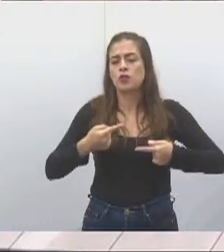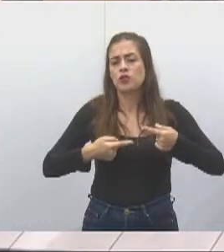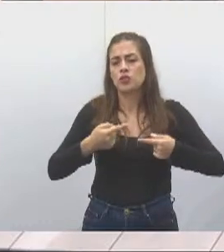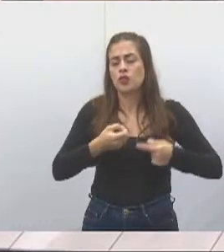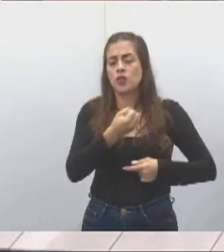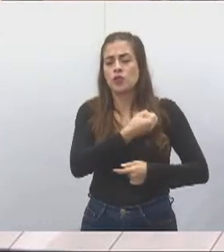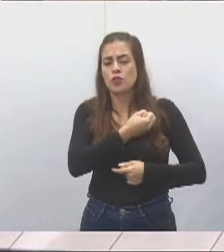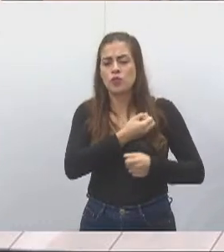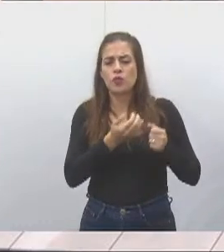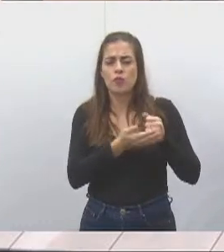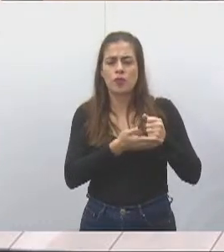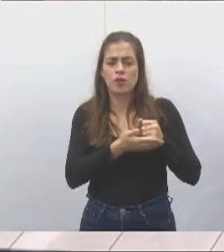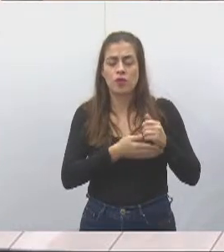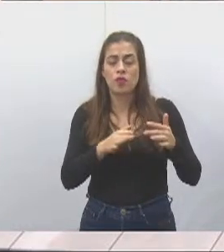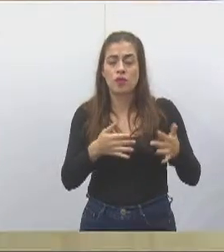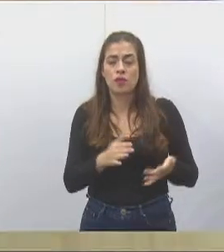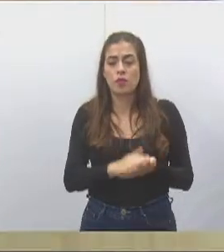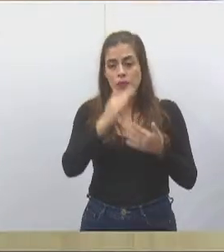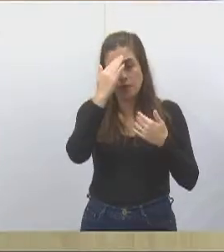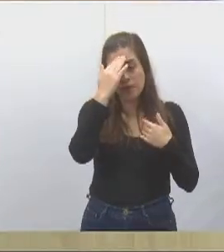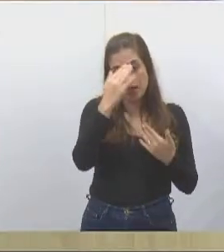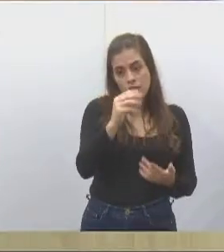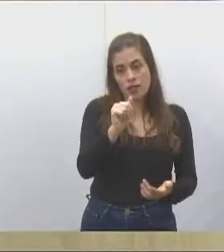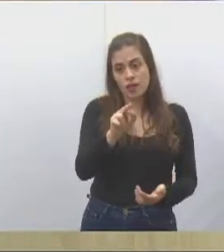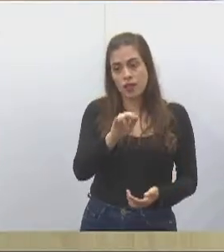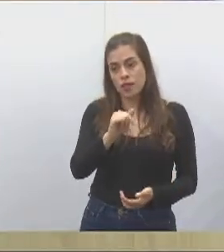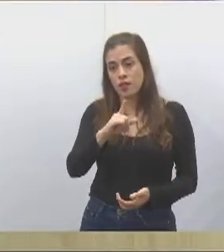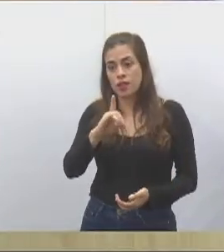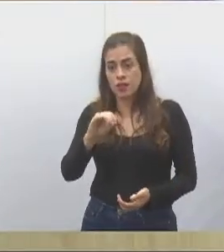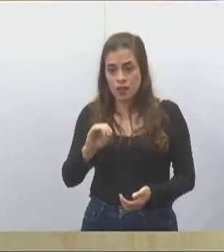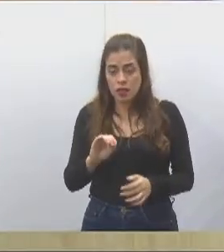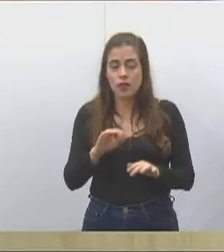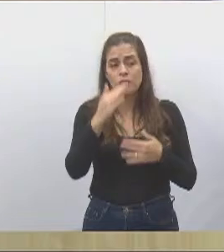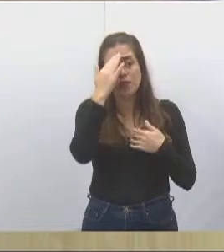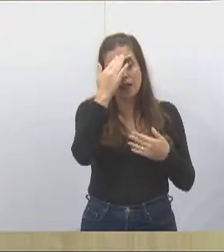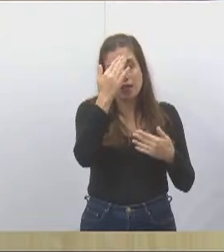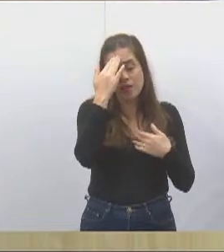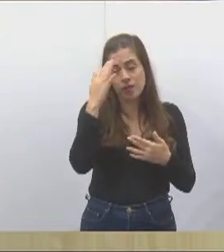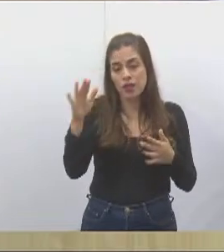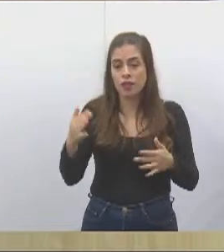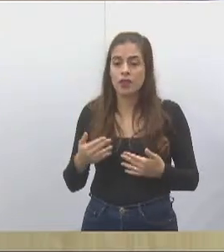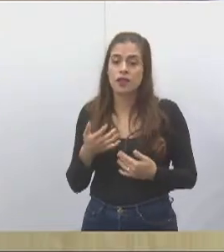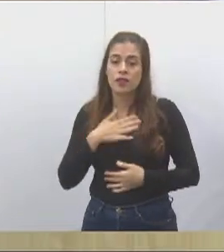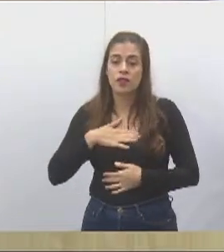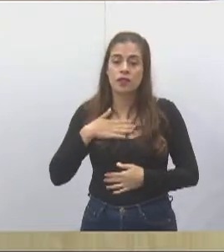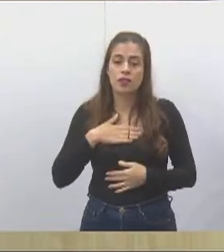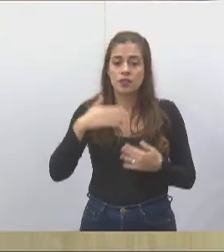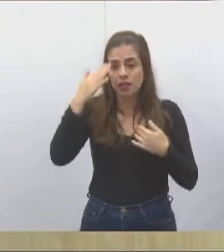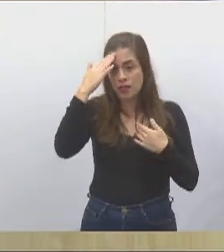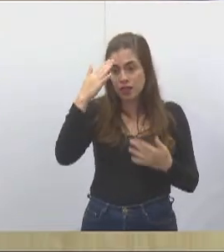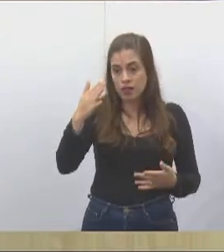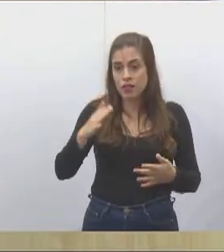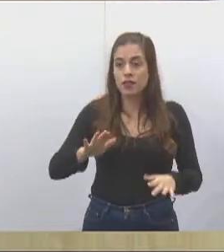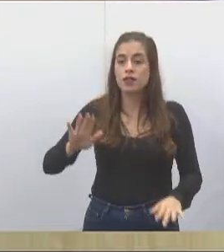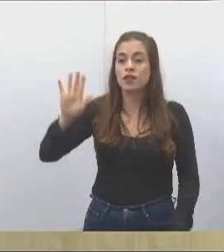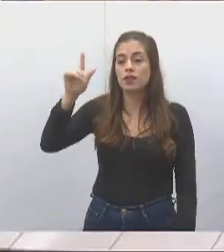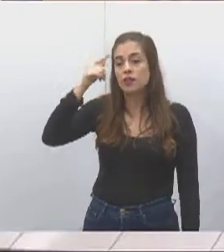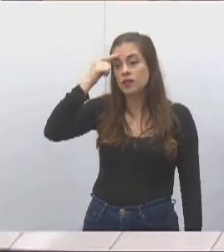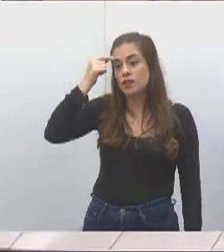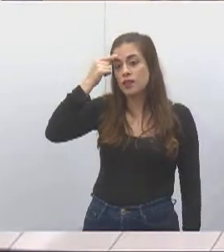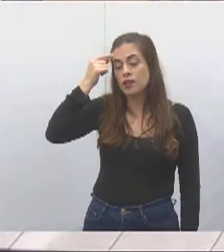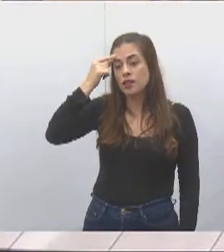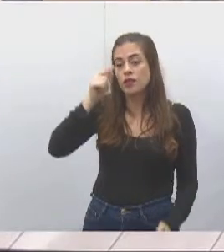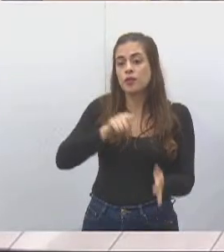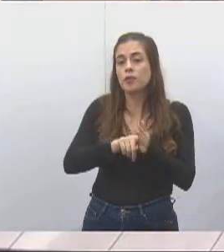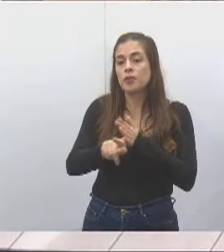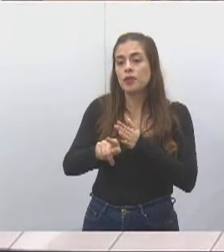Obrigado, tá? Bom, Arildo, obrigado. Eu gostaria de estar agradecendo aqui. Sazaki, posso fazer uma